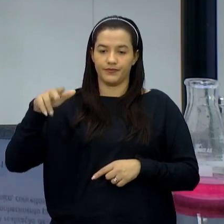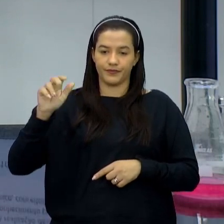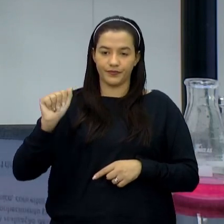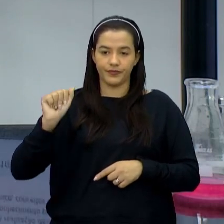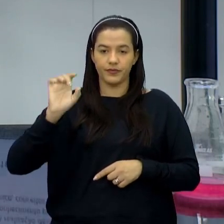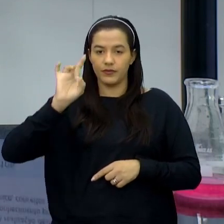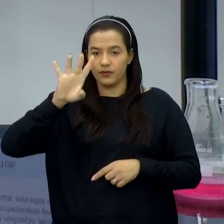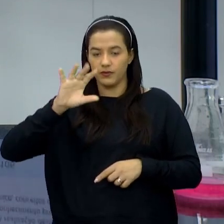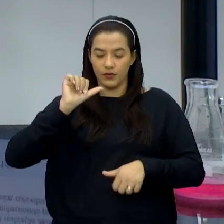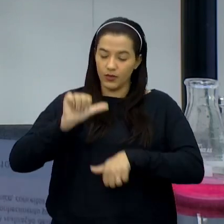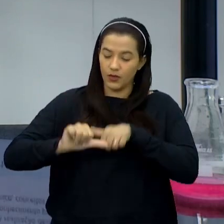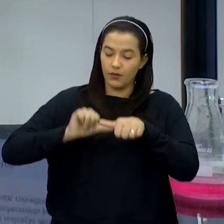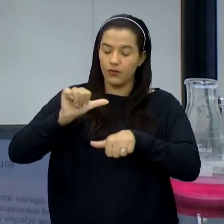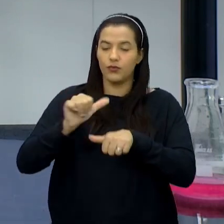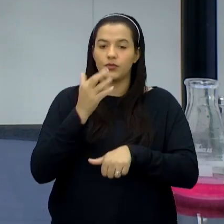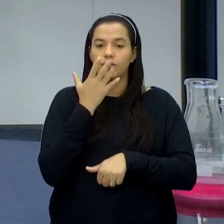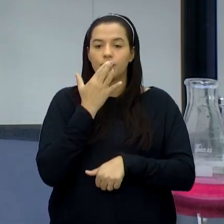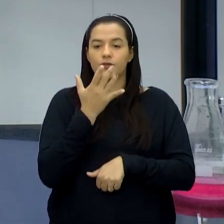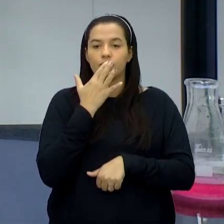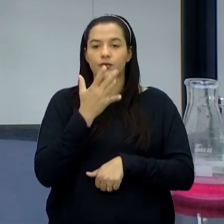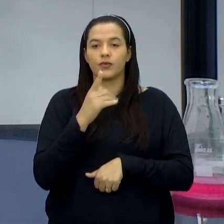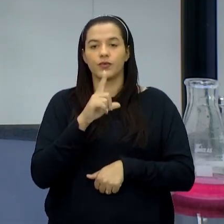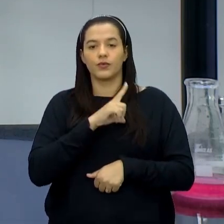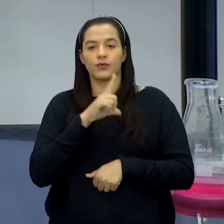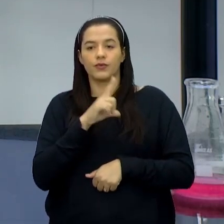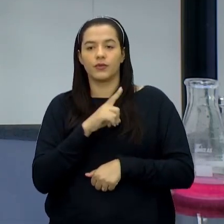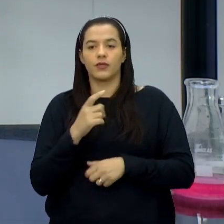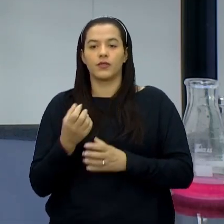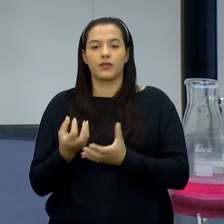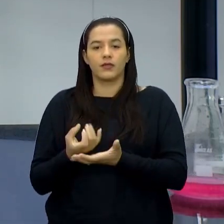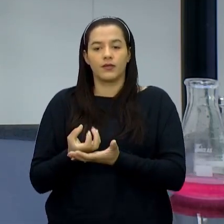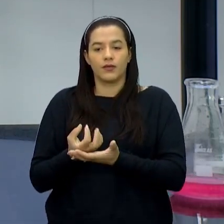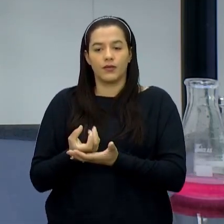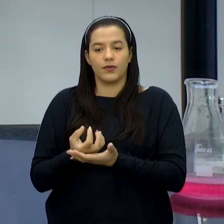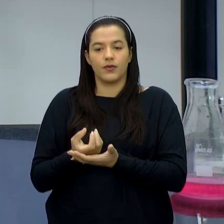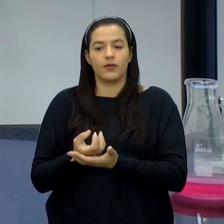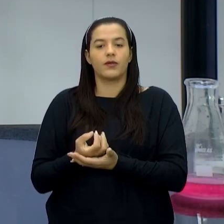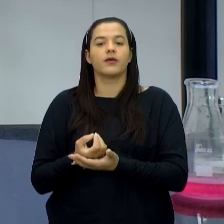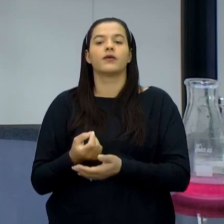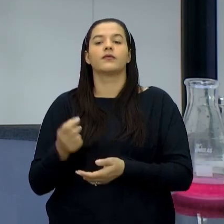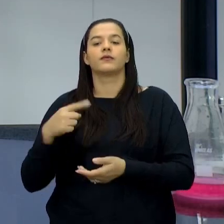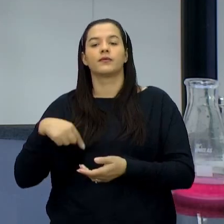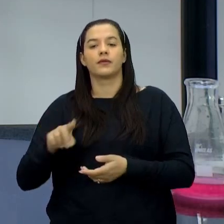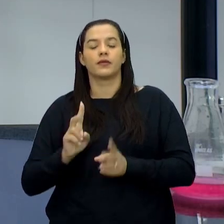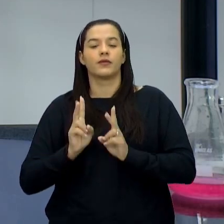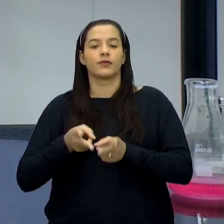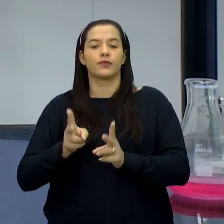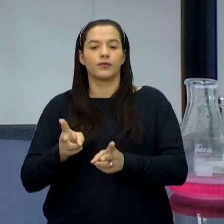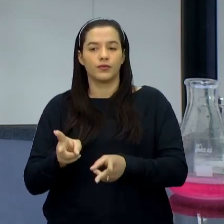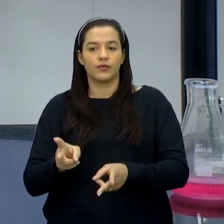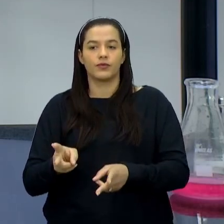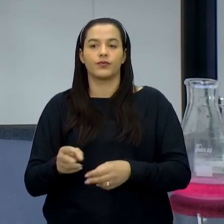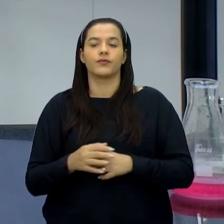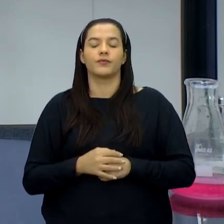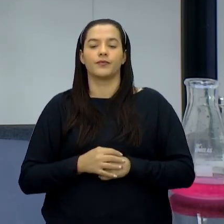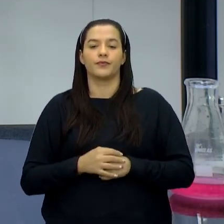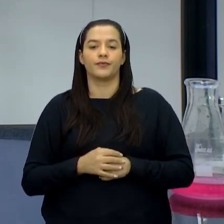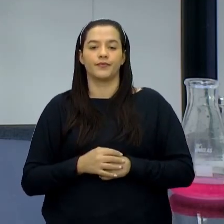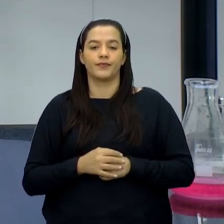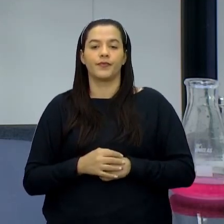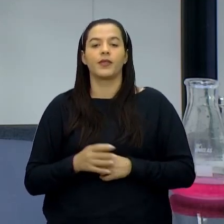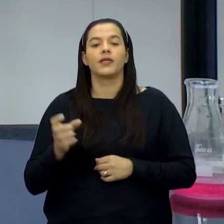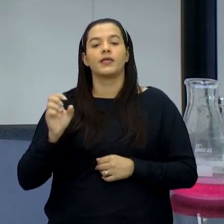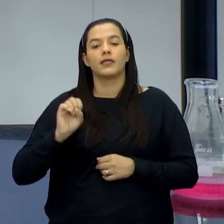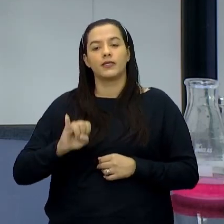cor quando é ácido, ela continua com a mesma transparente, quando é básico ela muda de